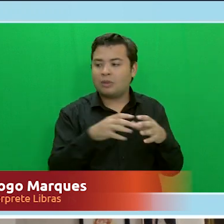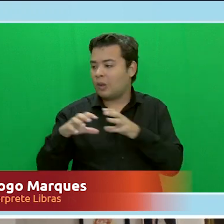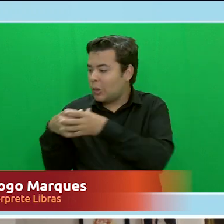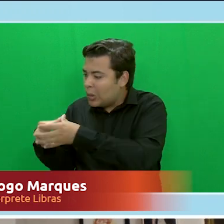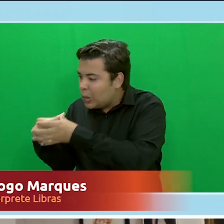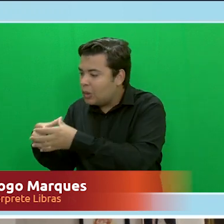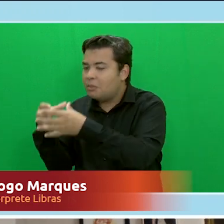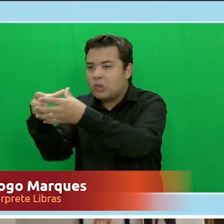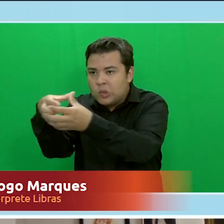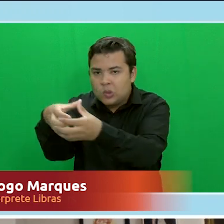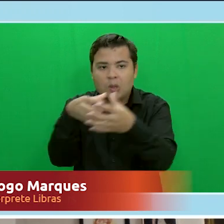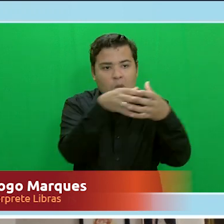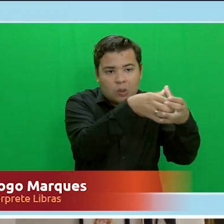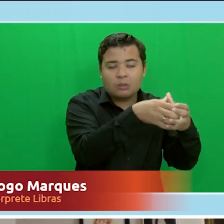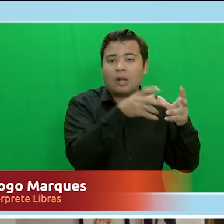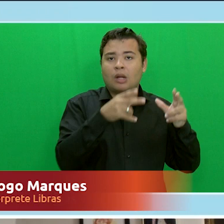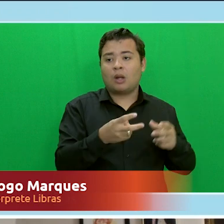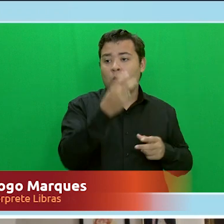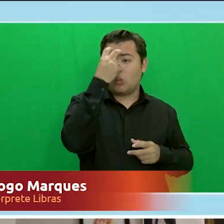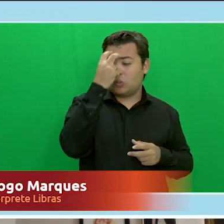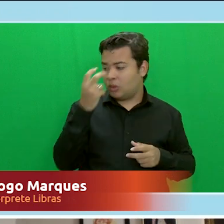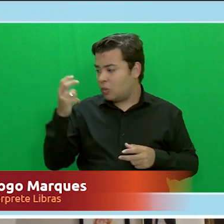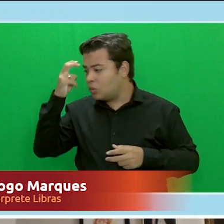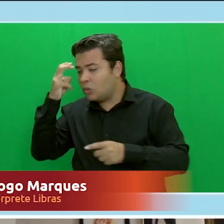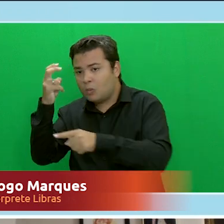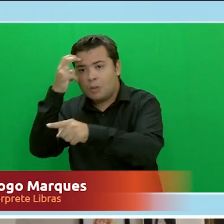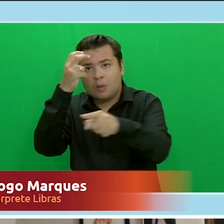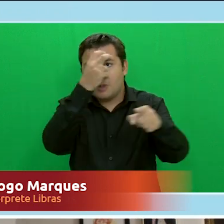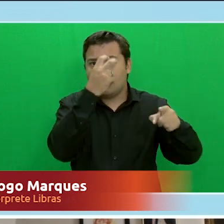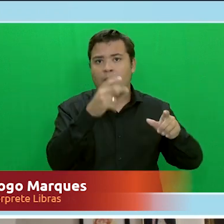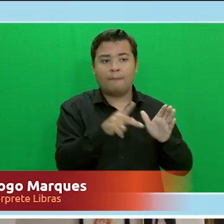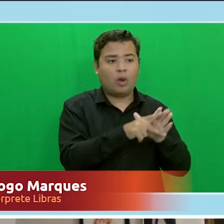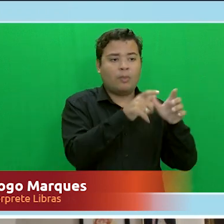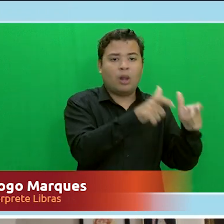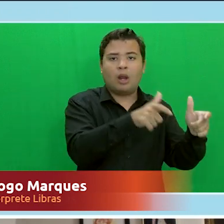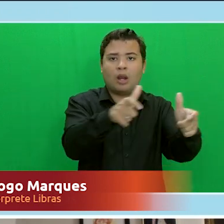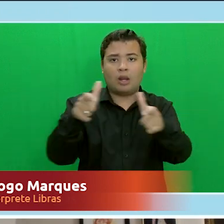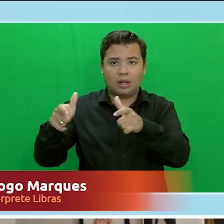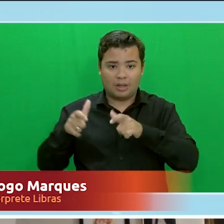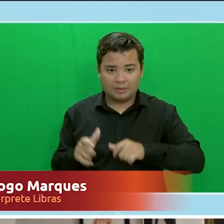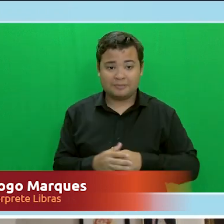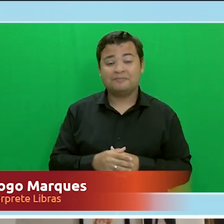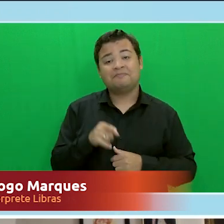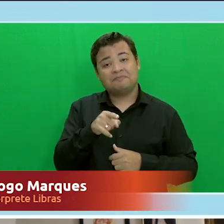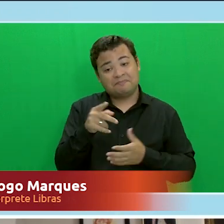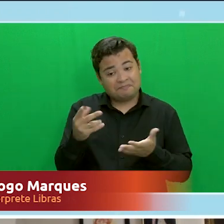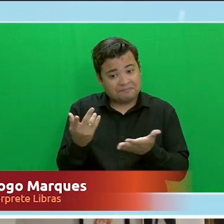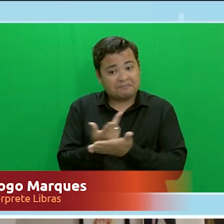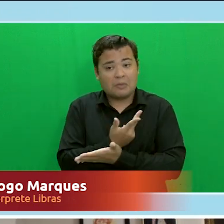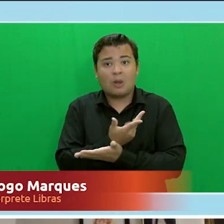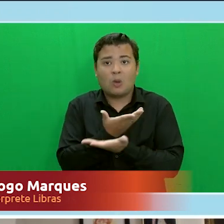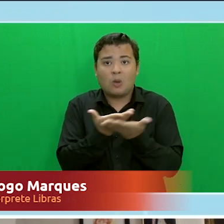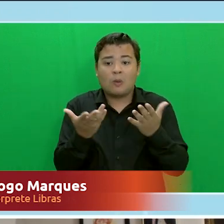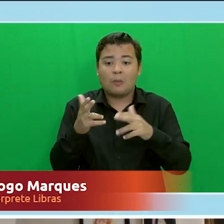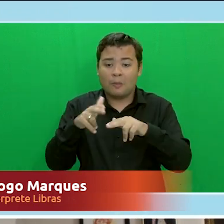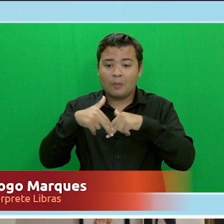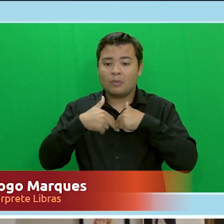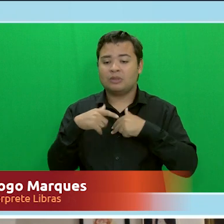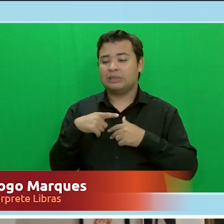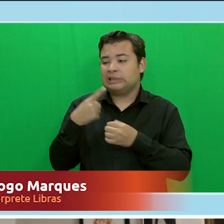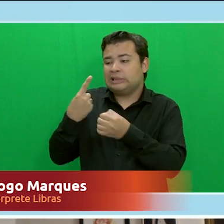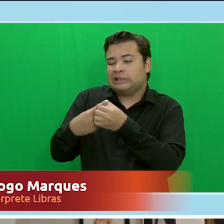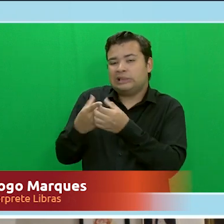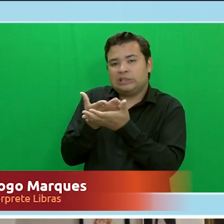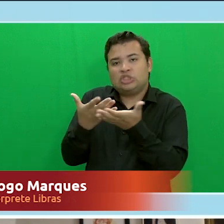cultura, toda uma racionalidade dentro daquela classe, né? Isso vai criando todo